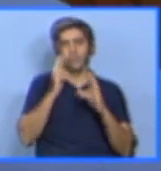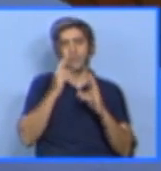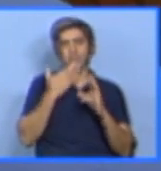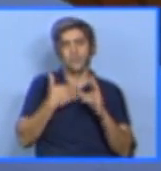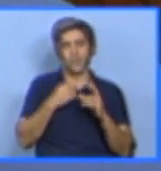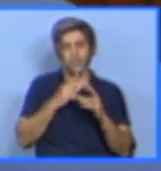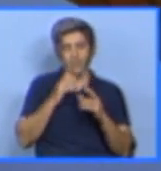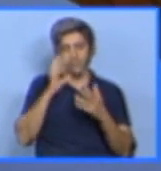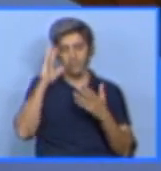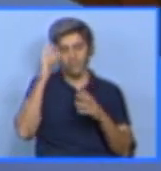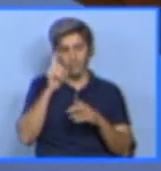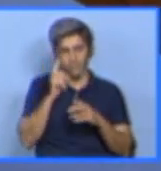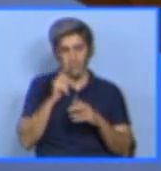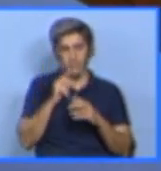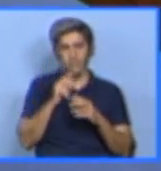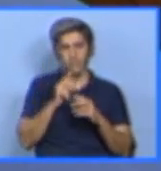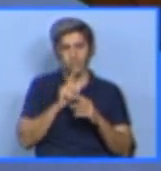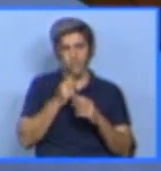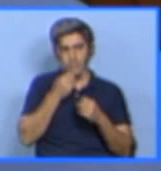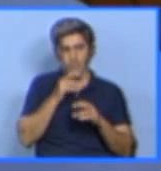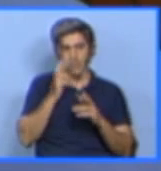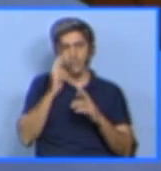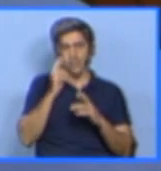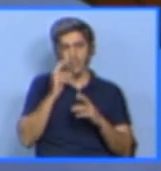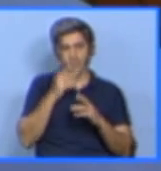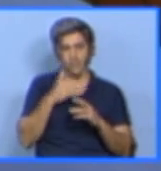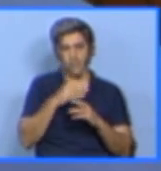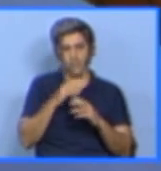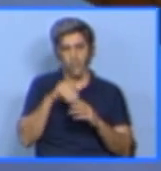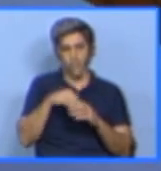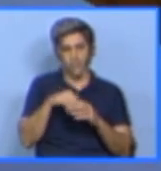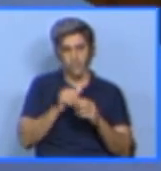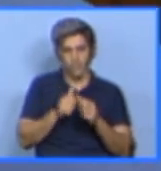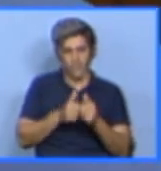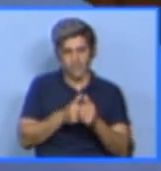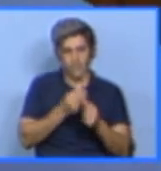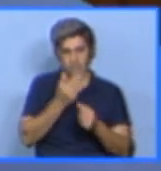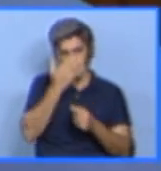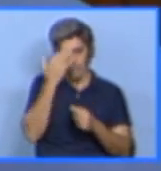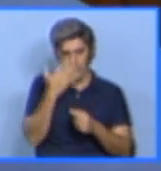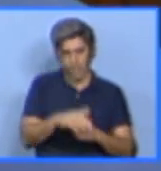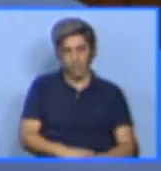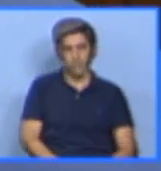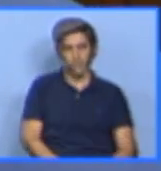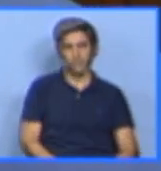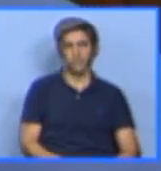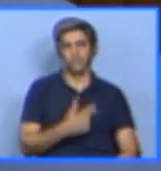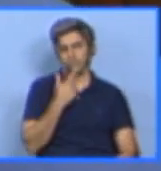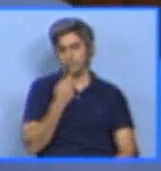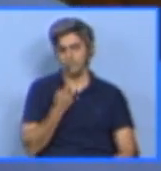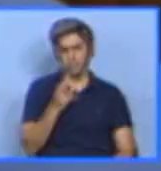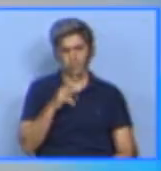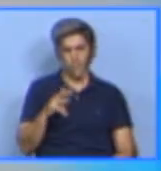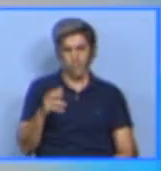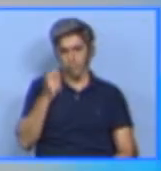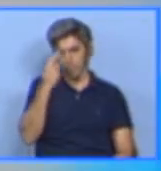não desesperar, para não perder a esperança naquele contexto de perseguição e tantas dificuldades. Portanto, há milhares, se não milhões